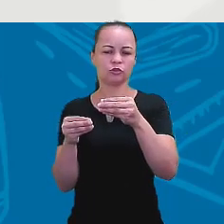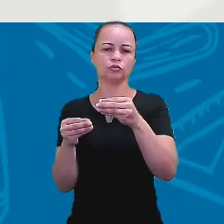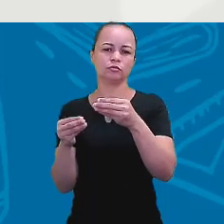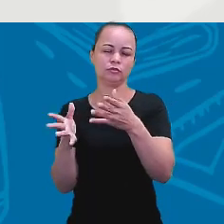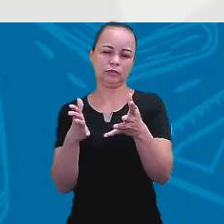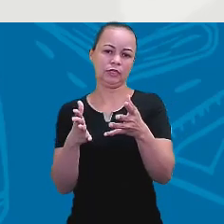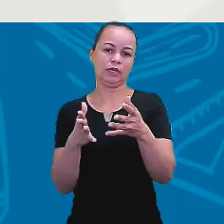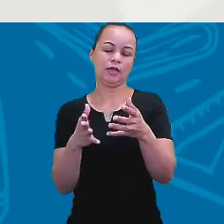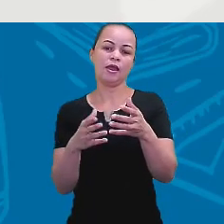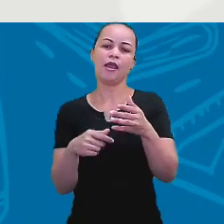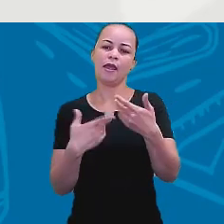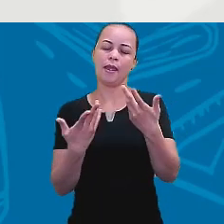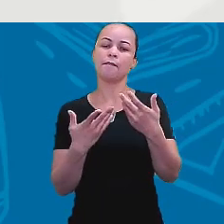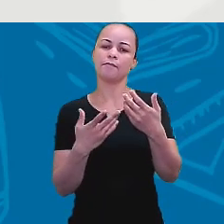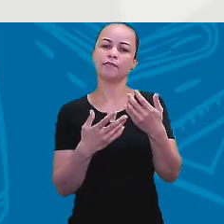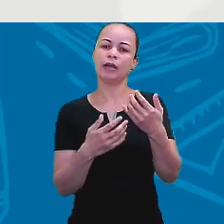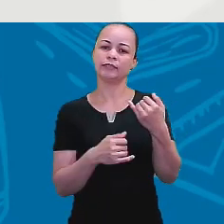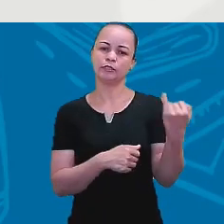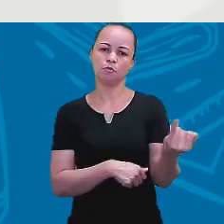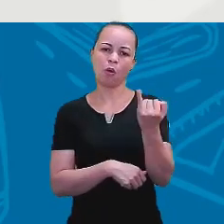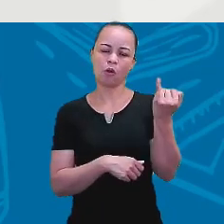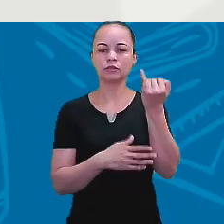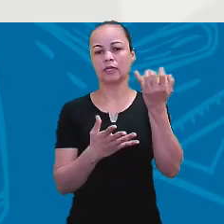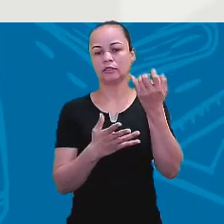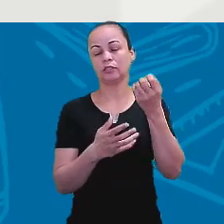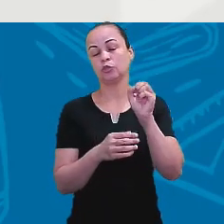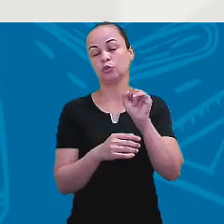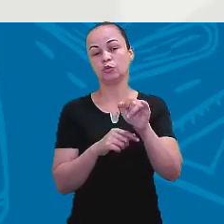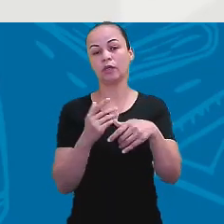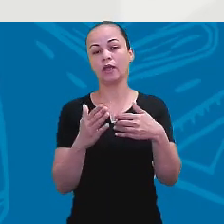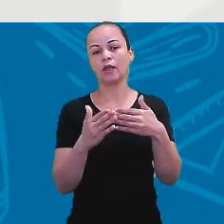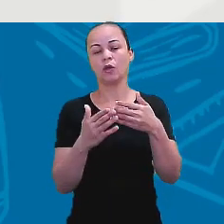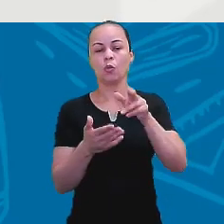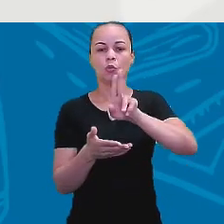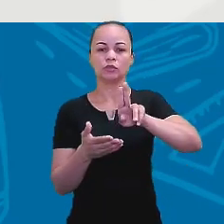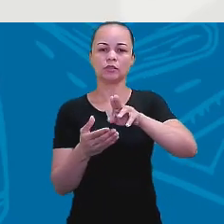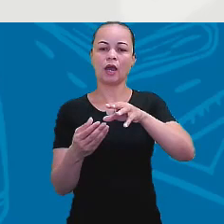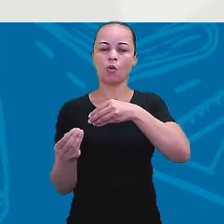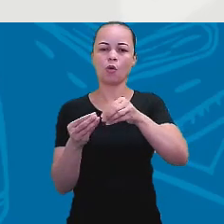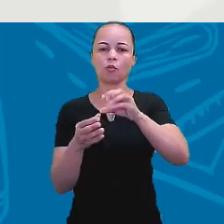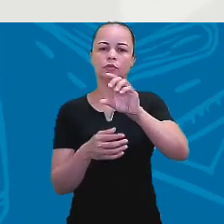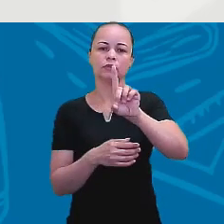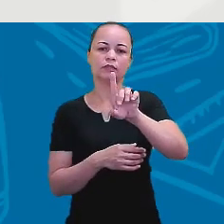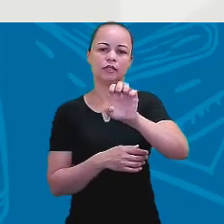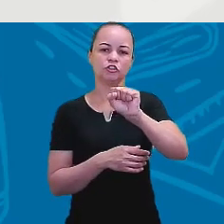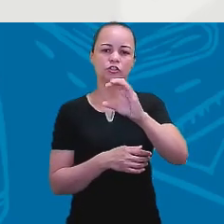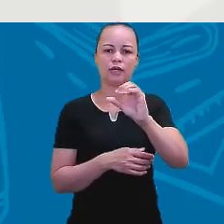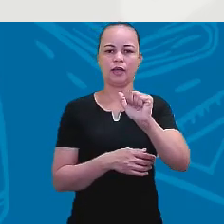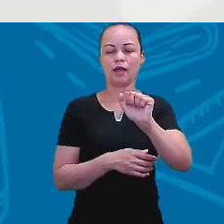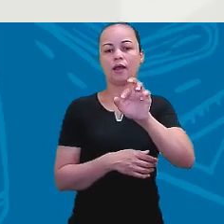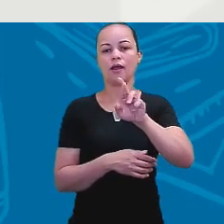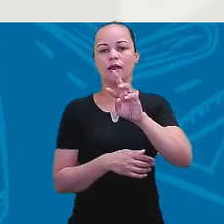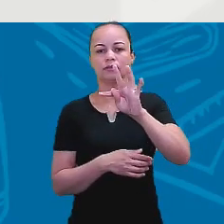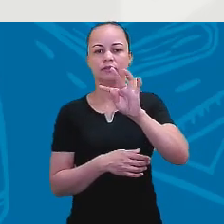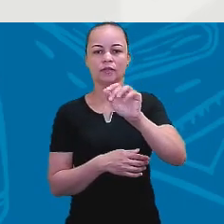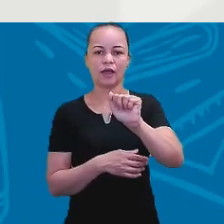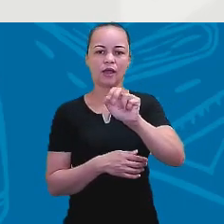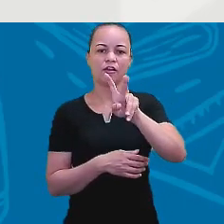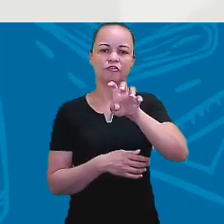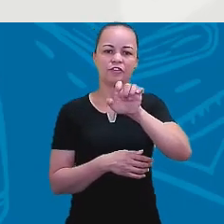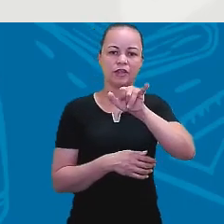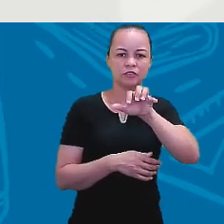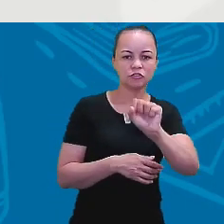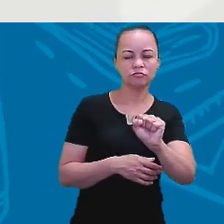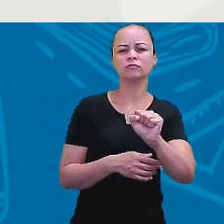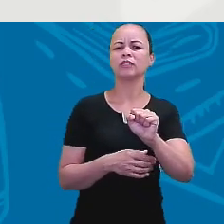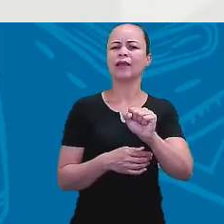é mais ecologicamente sustentável do que utilizar um copo descartável ou materiais descartáveis. Por quê? Aquele material